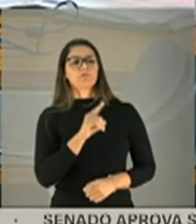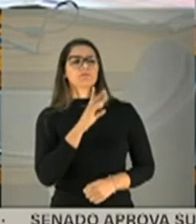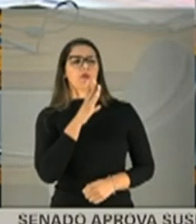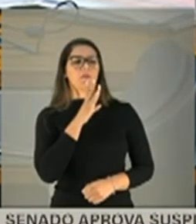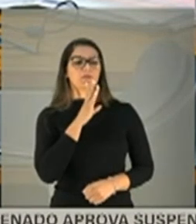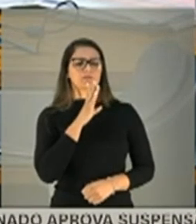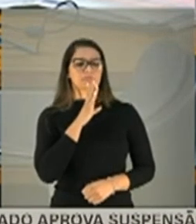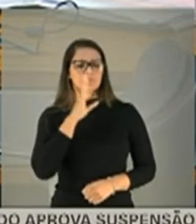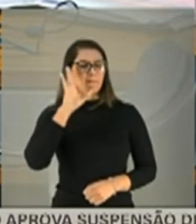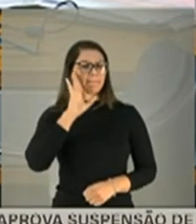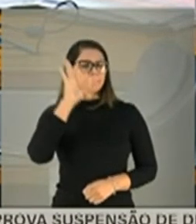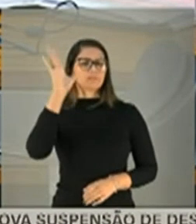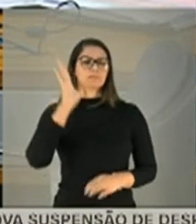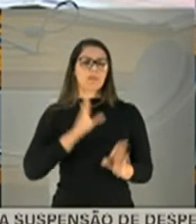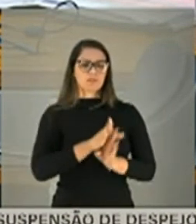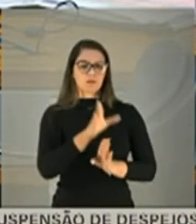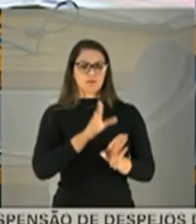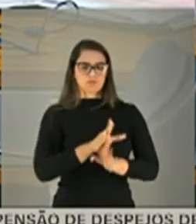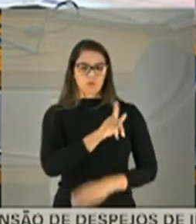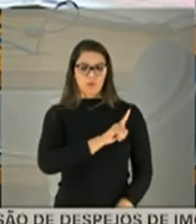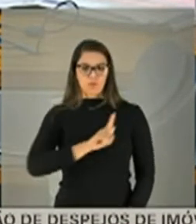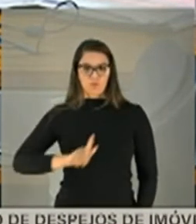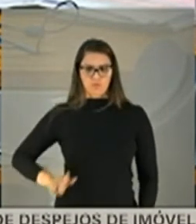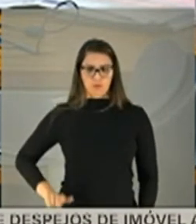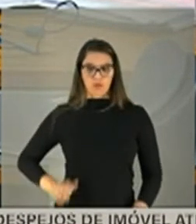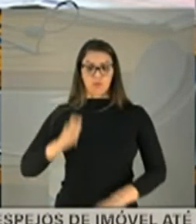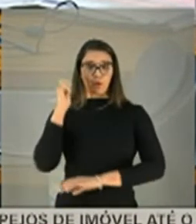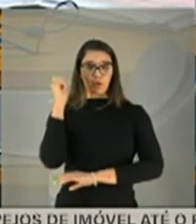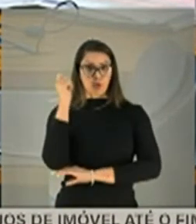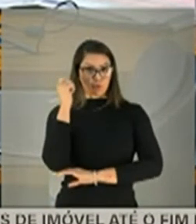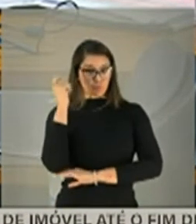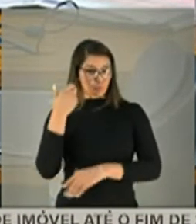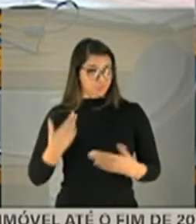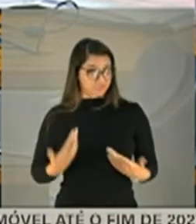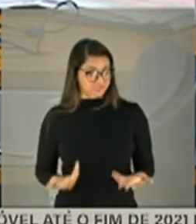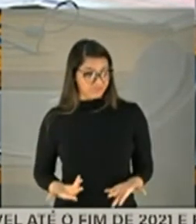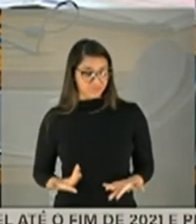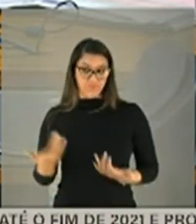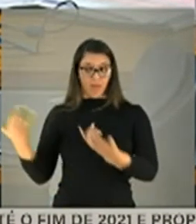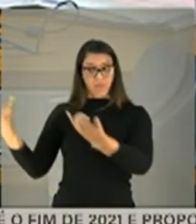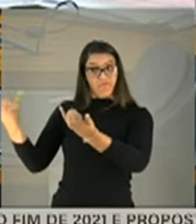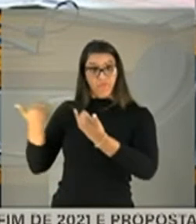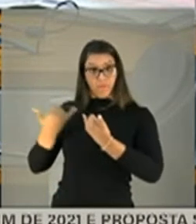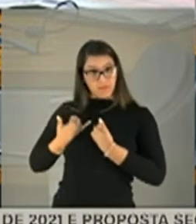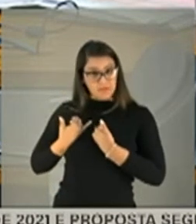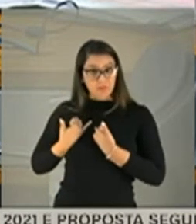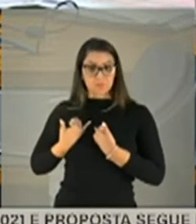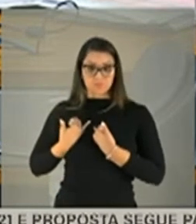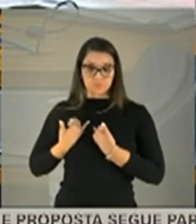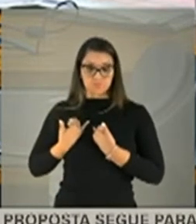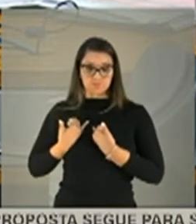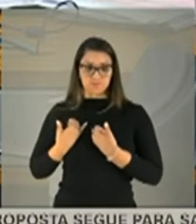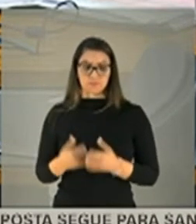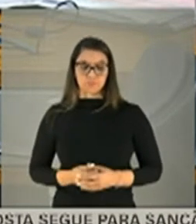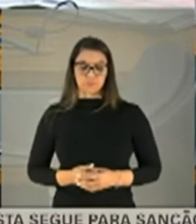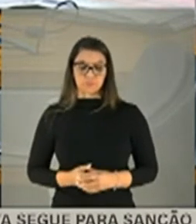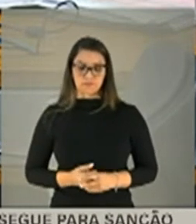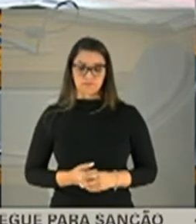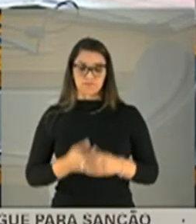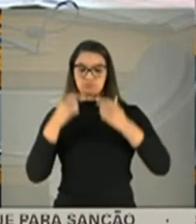principais aconselhadores do governador do Rio Grande do Sul. Pelo menos a informação que a gente